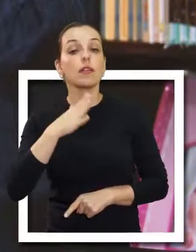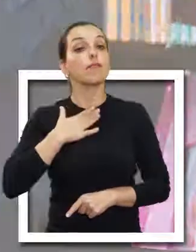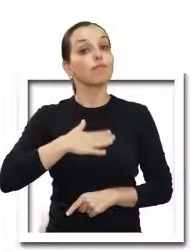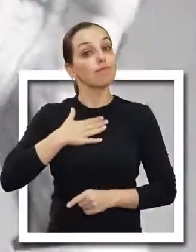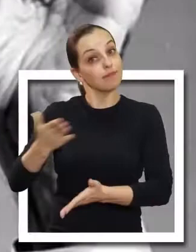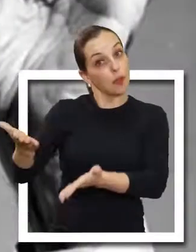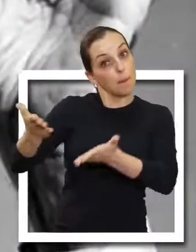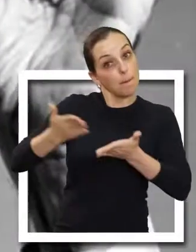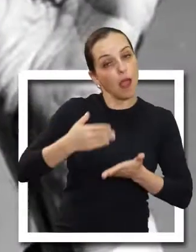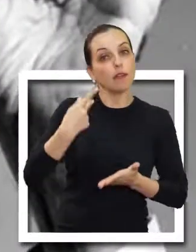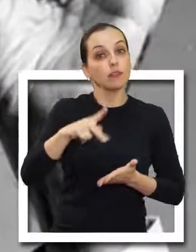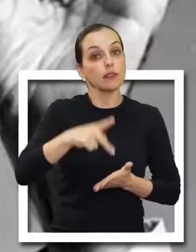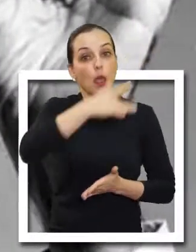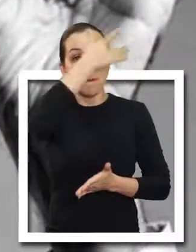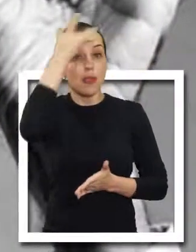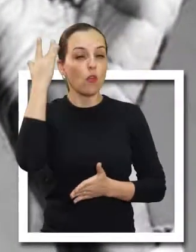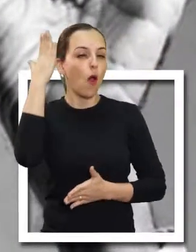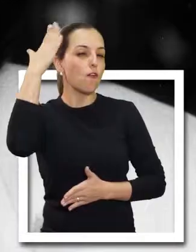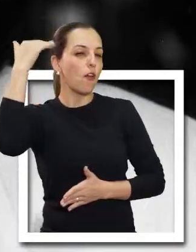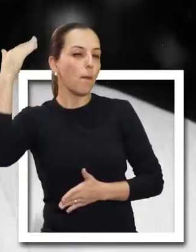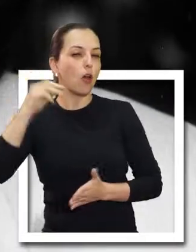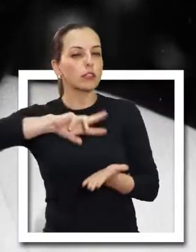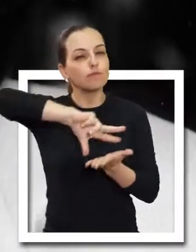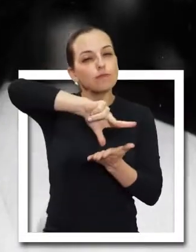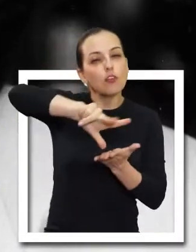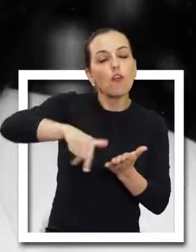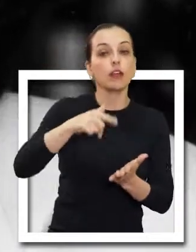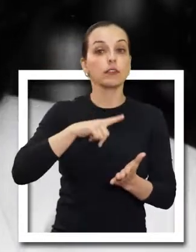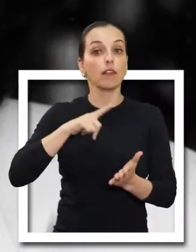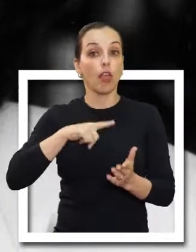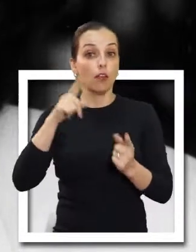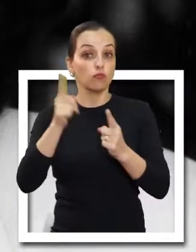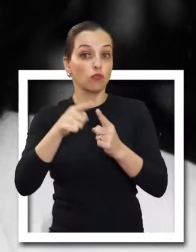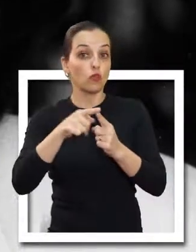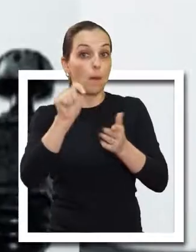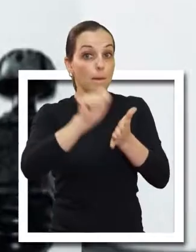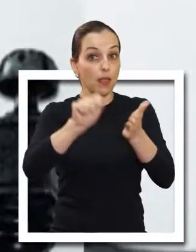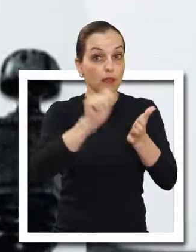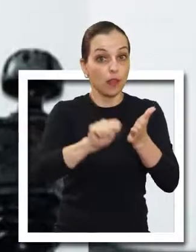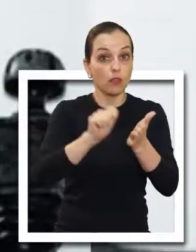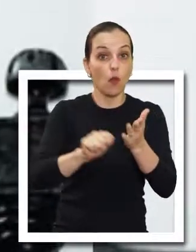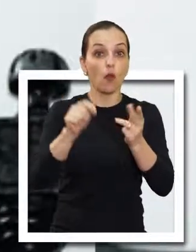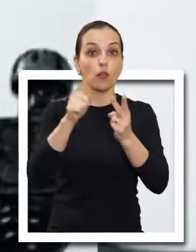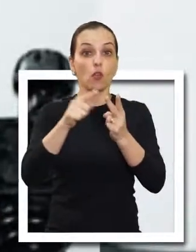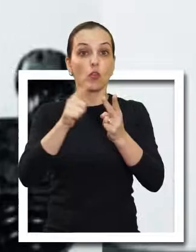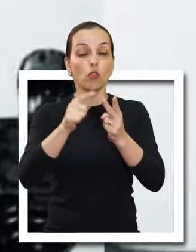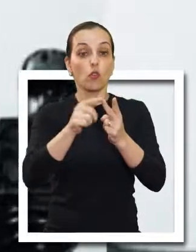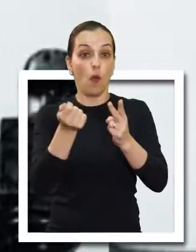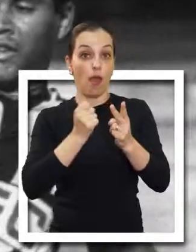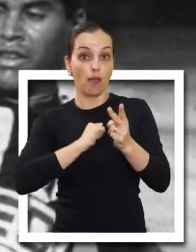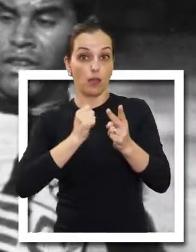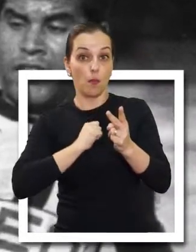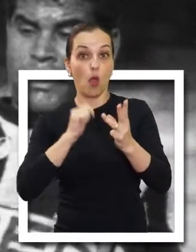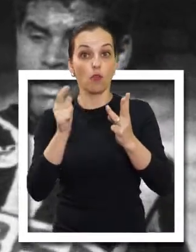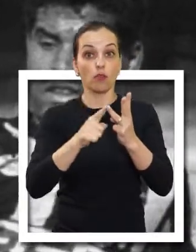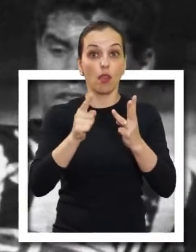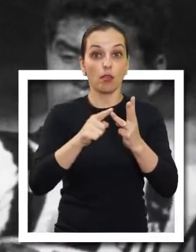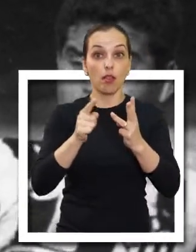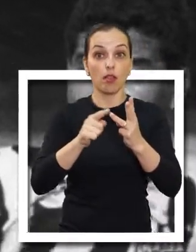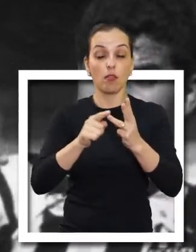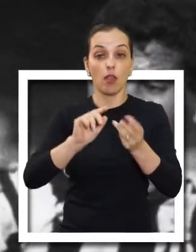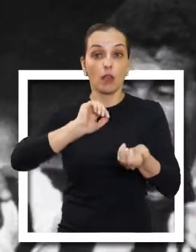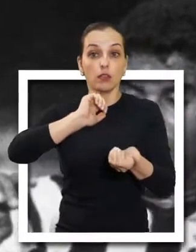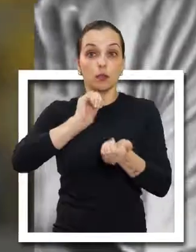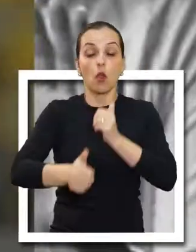José Celso Martinez Correia, a antropóloga Dona Ruth Cardoso, a filósofa Gilda Rocha de Melo e Souza, os craques do